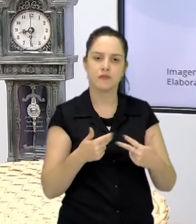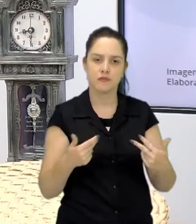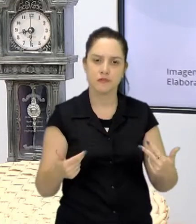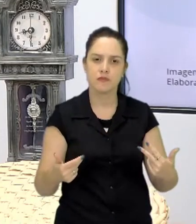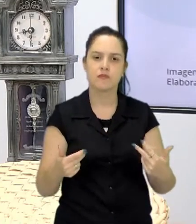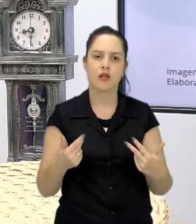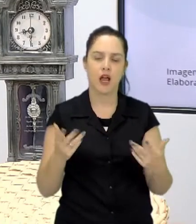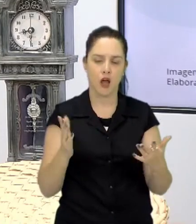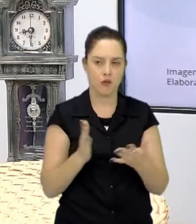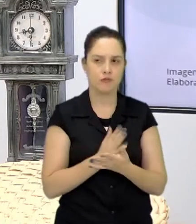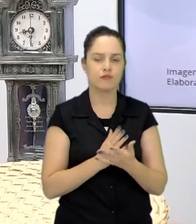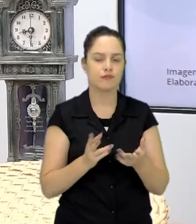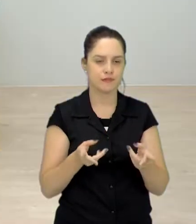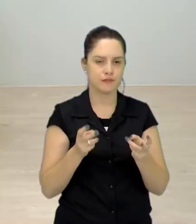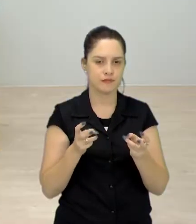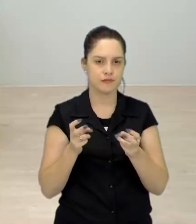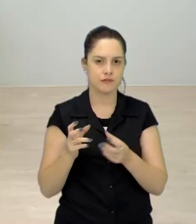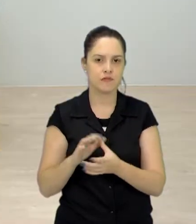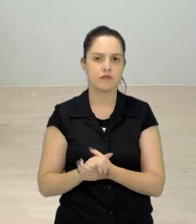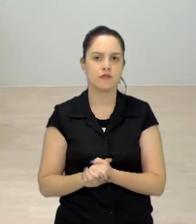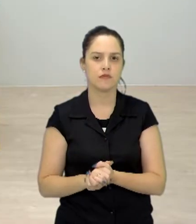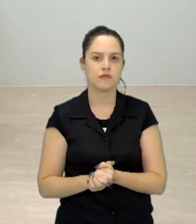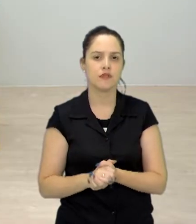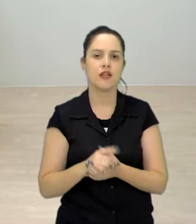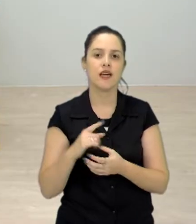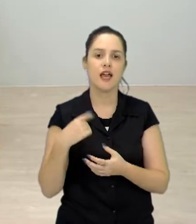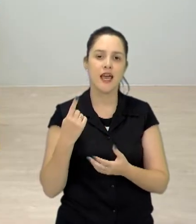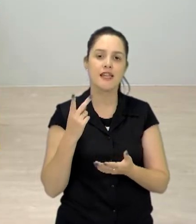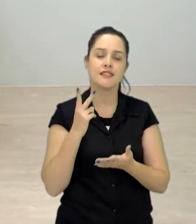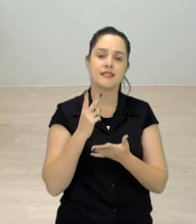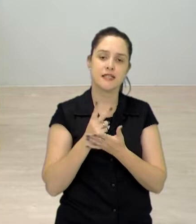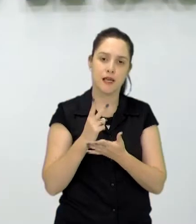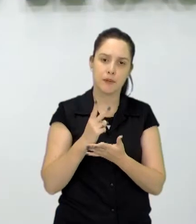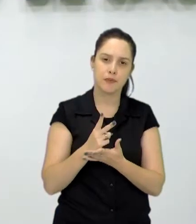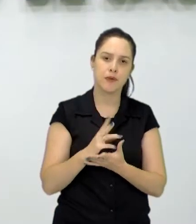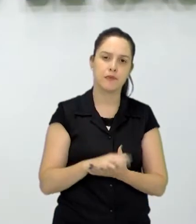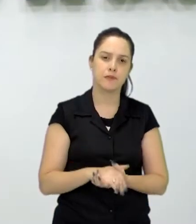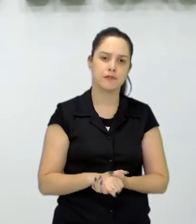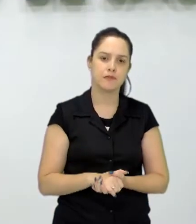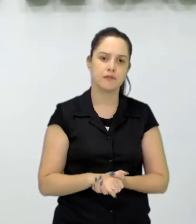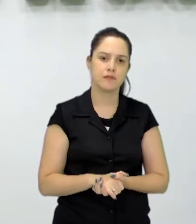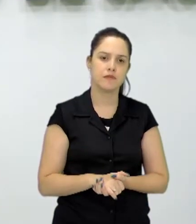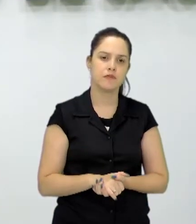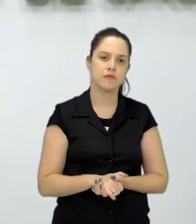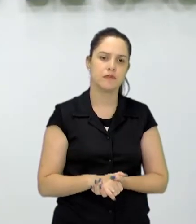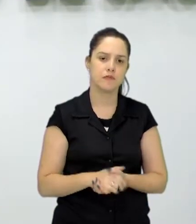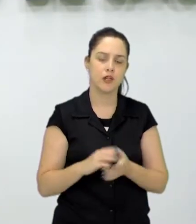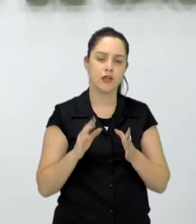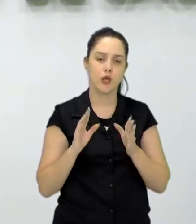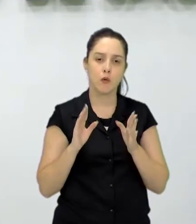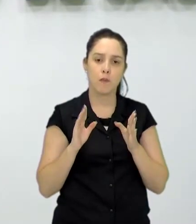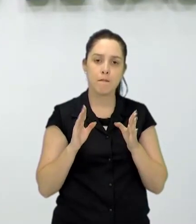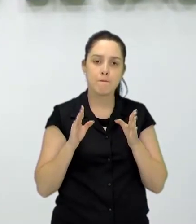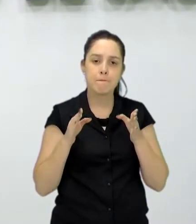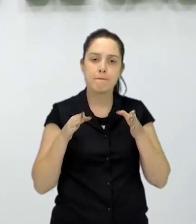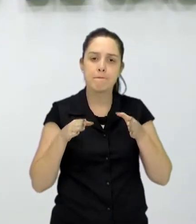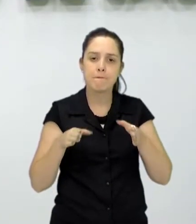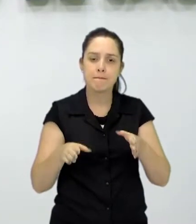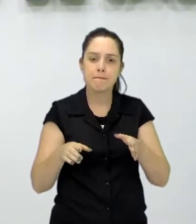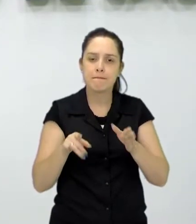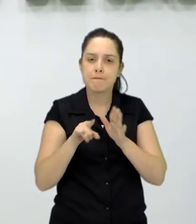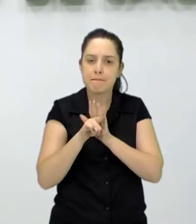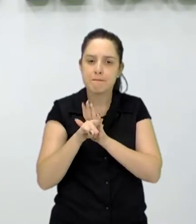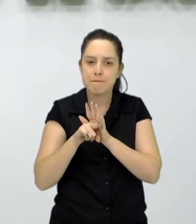eu percebo isso. Sim, acho que uma dica é sempre ter mais de uma fonte. Né? Então, quando você pesquisa